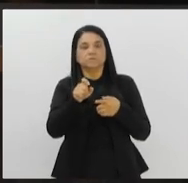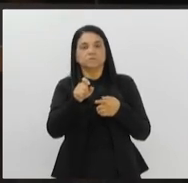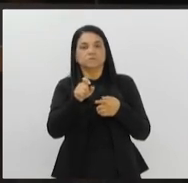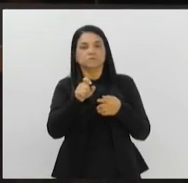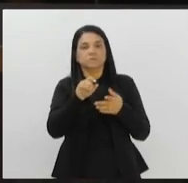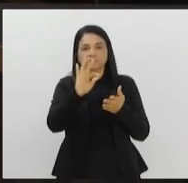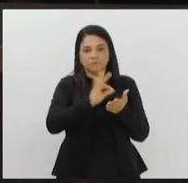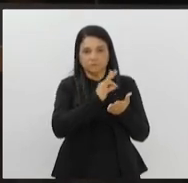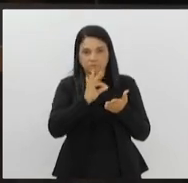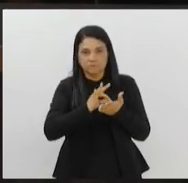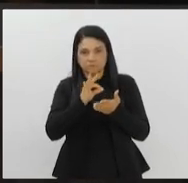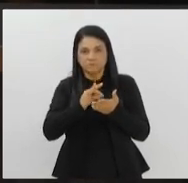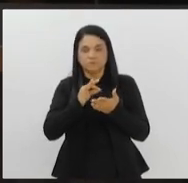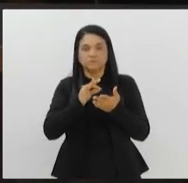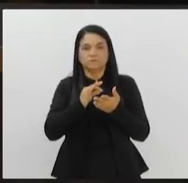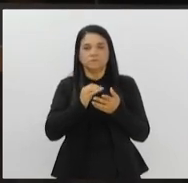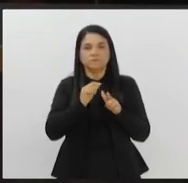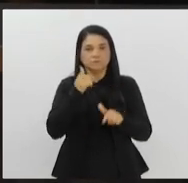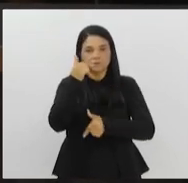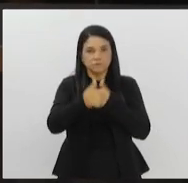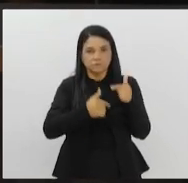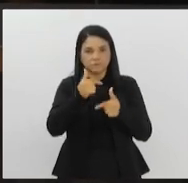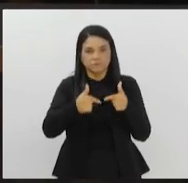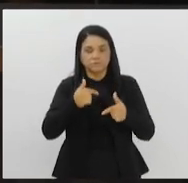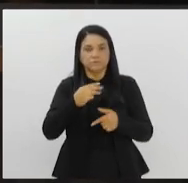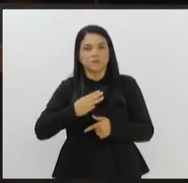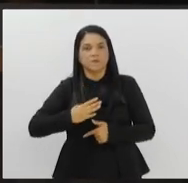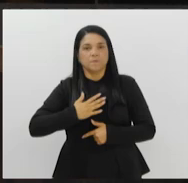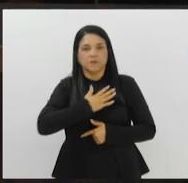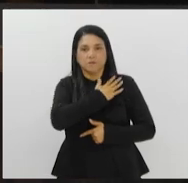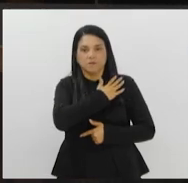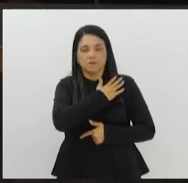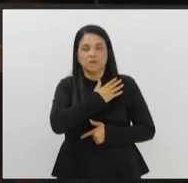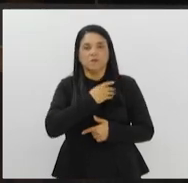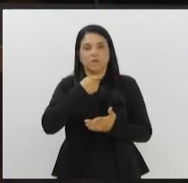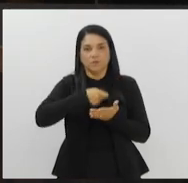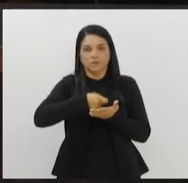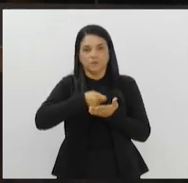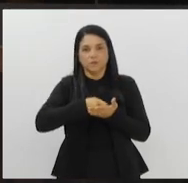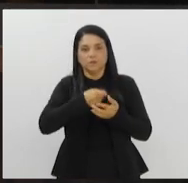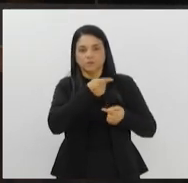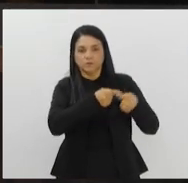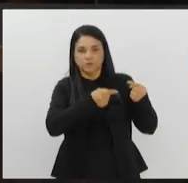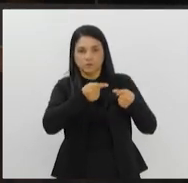do serviço militar obrigatório. Em discussão. Não havendo quem queira